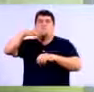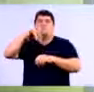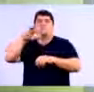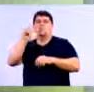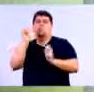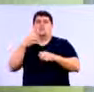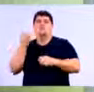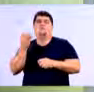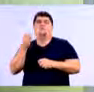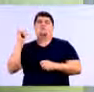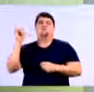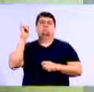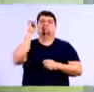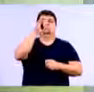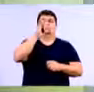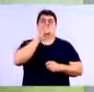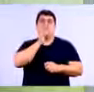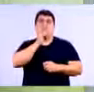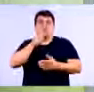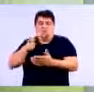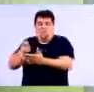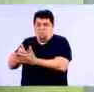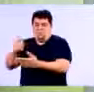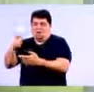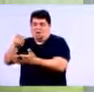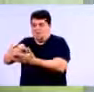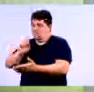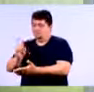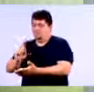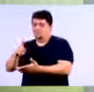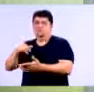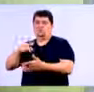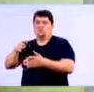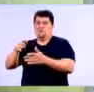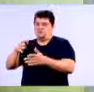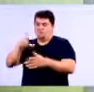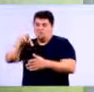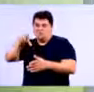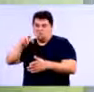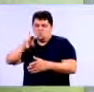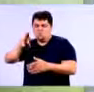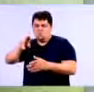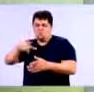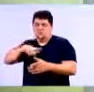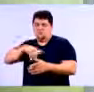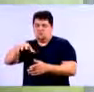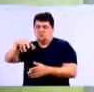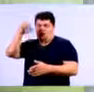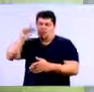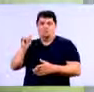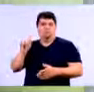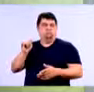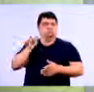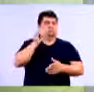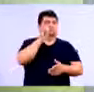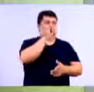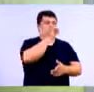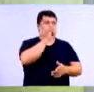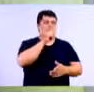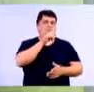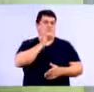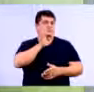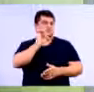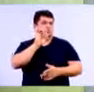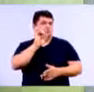você comprar uma passagem, você viaja com a pontuação. Então perceba que não é só aplicar 1 milhão, você ser um cliente